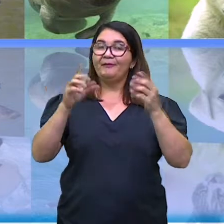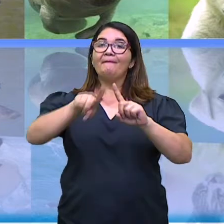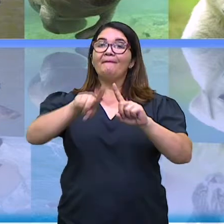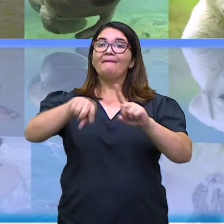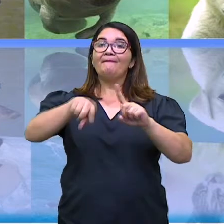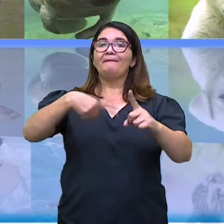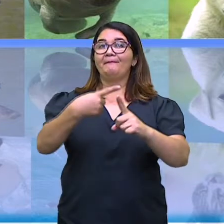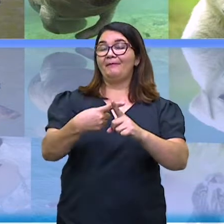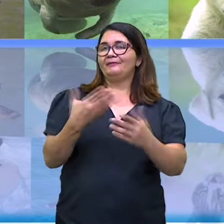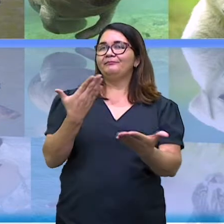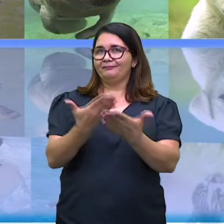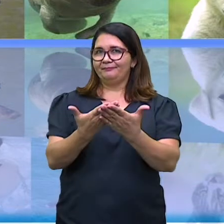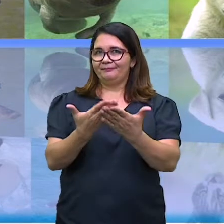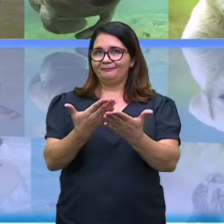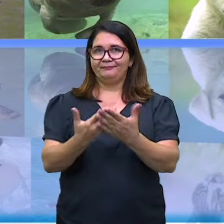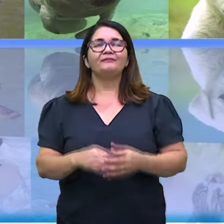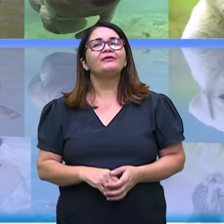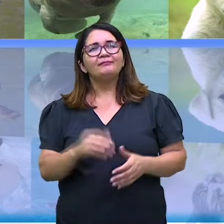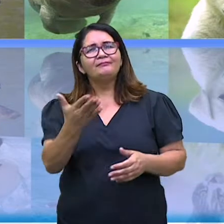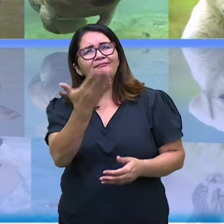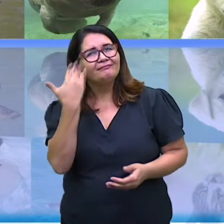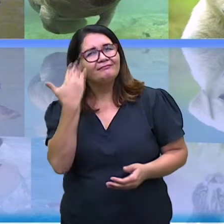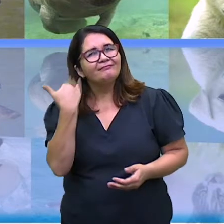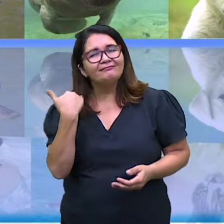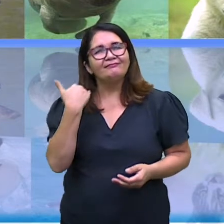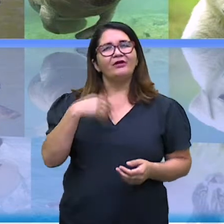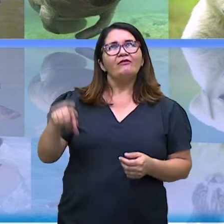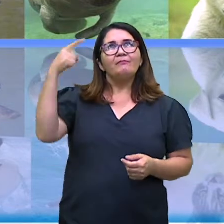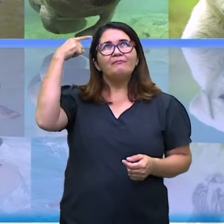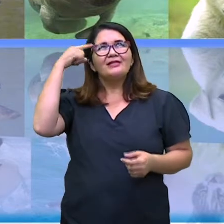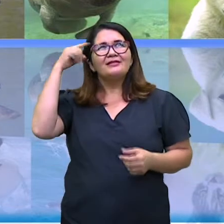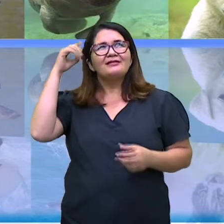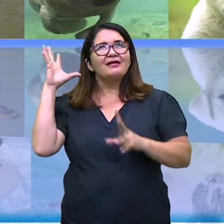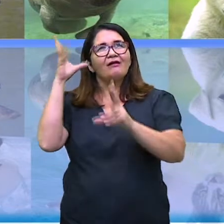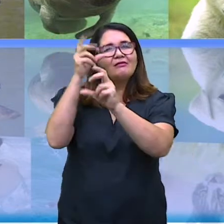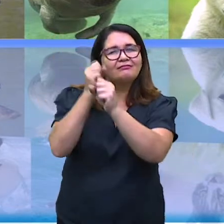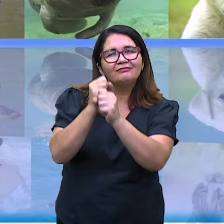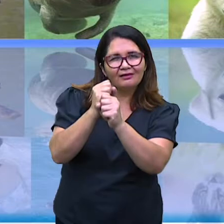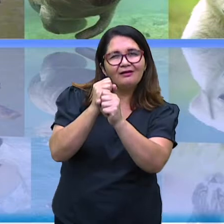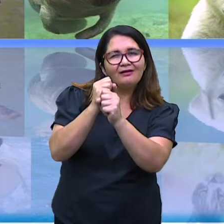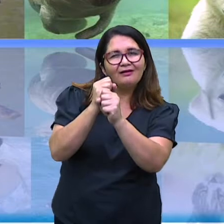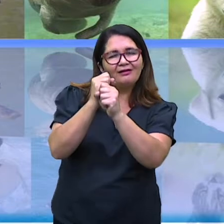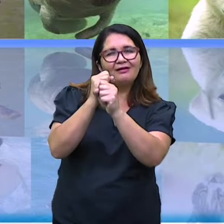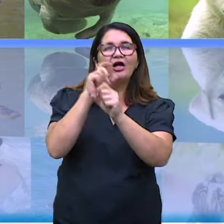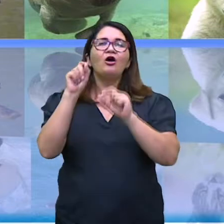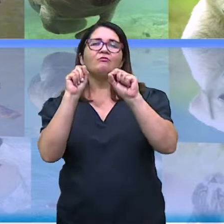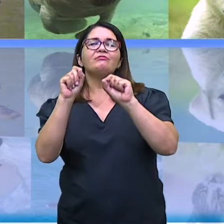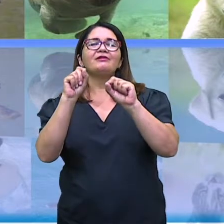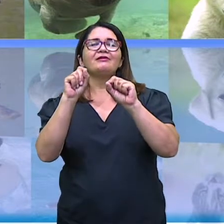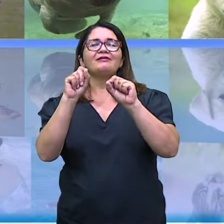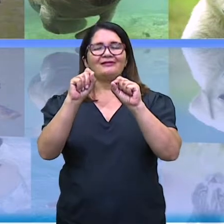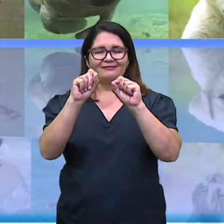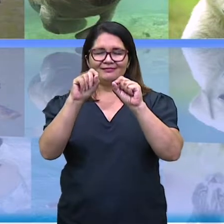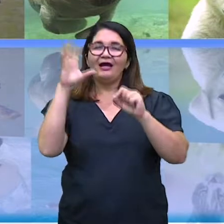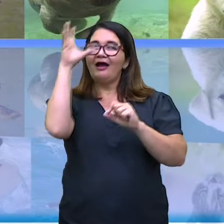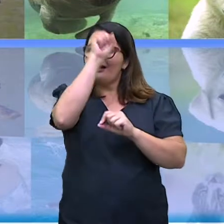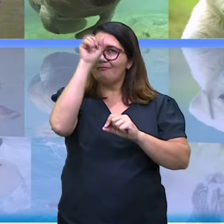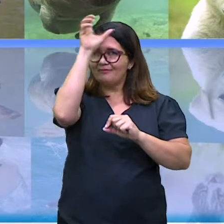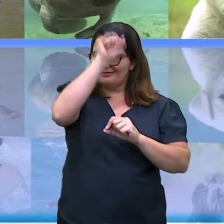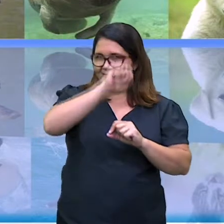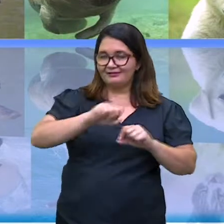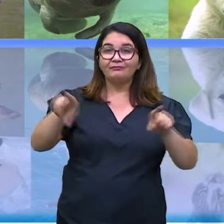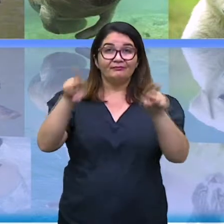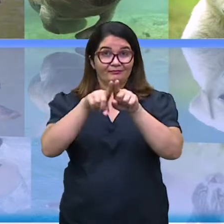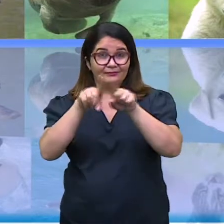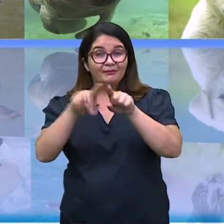lá? Vamos pensar em tudo que a gente conseguiu aprender um pouquinho? Vamos relembrar um pouco